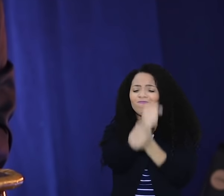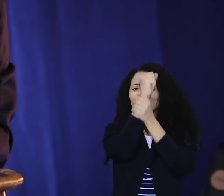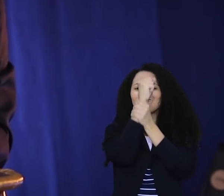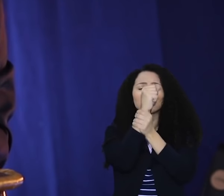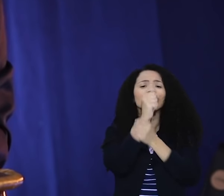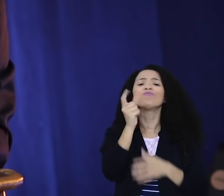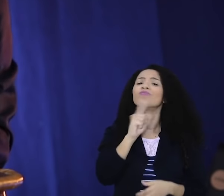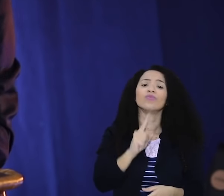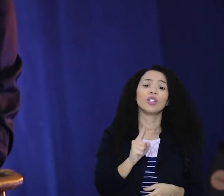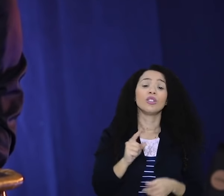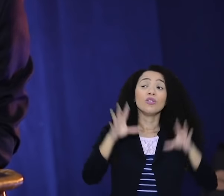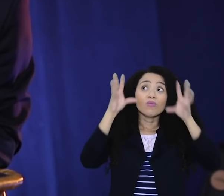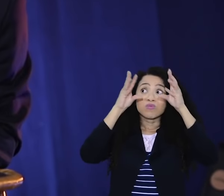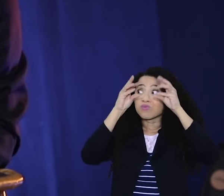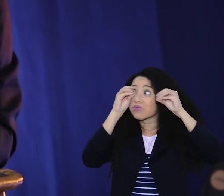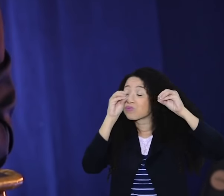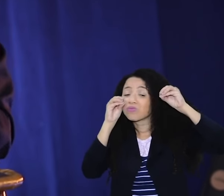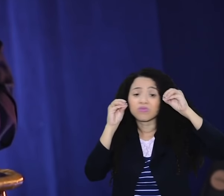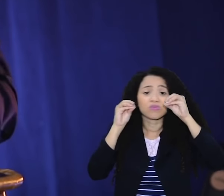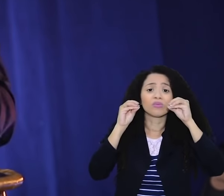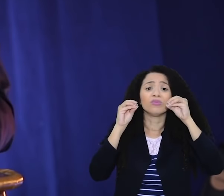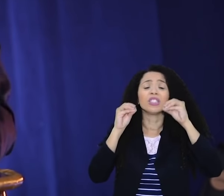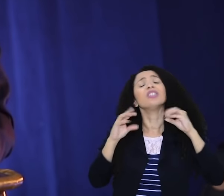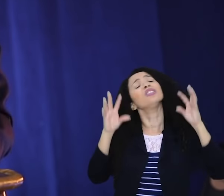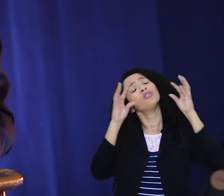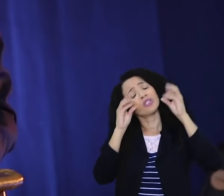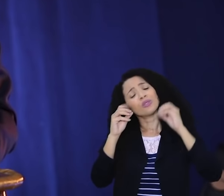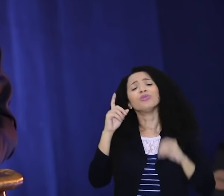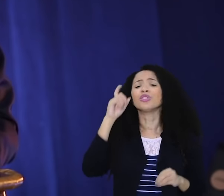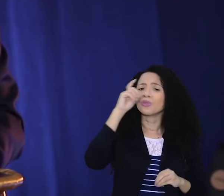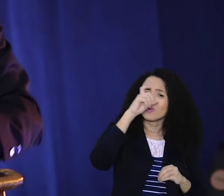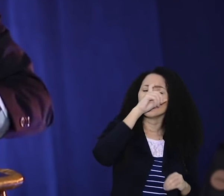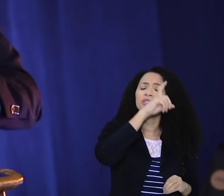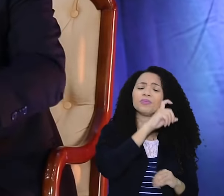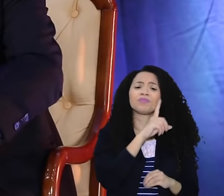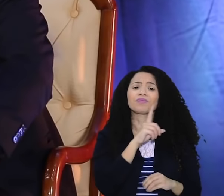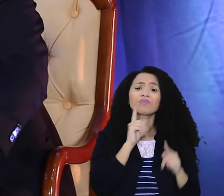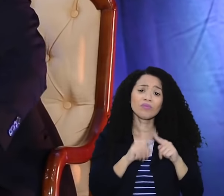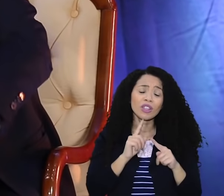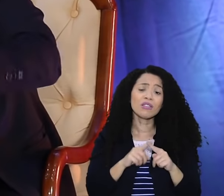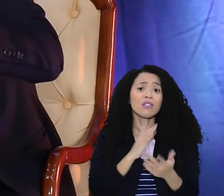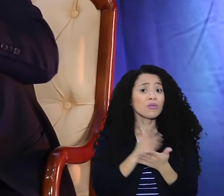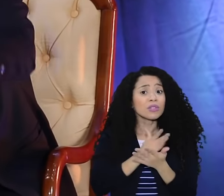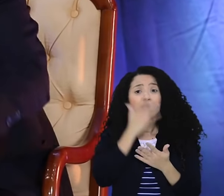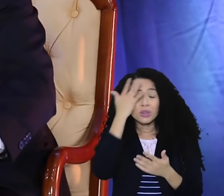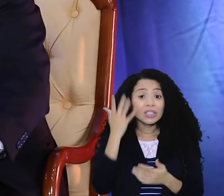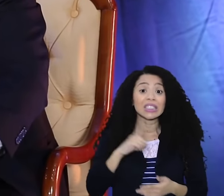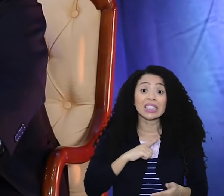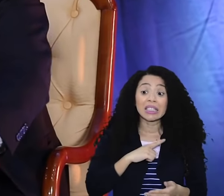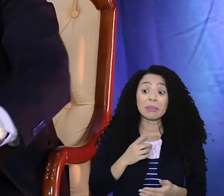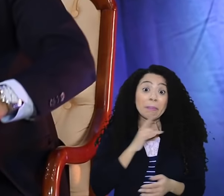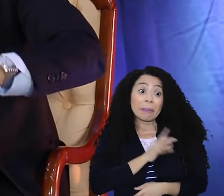noite. Estavam andando em trevas. E a escuridão sempre já é uma situação difícil, porque algumas pessoas têm medo